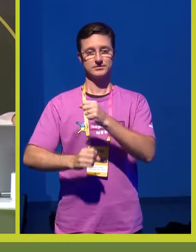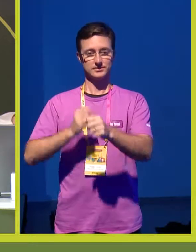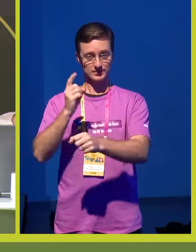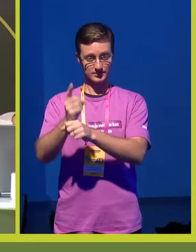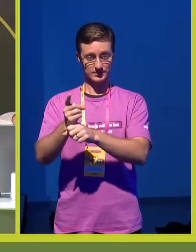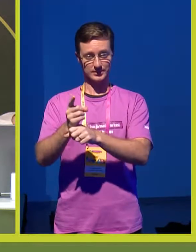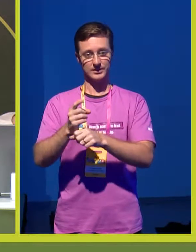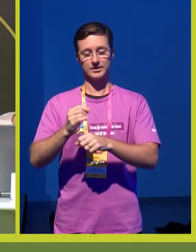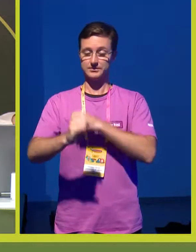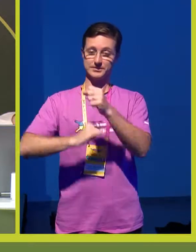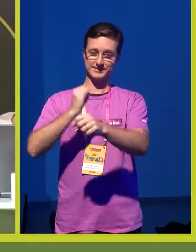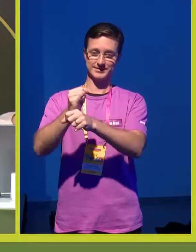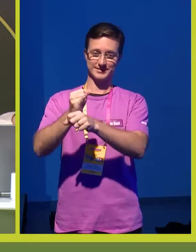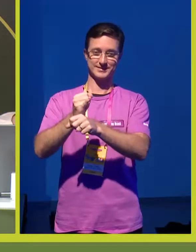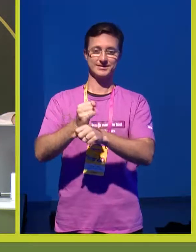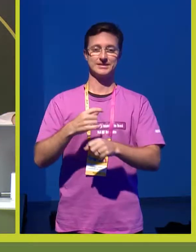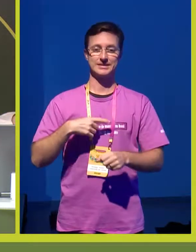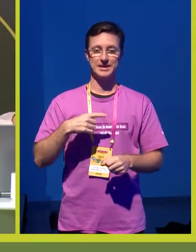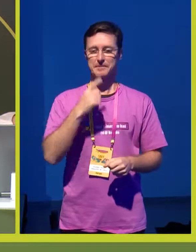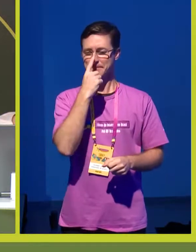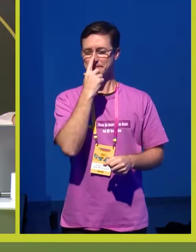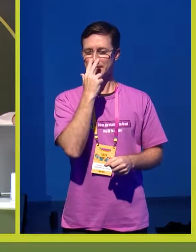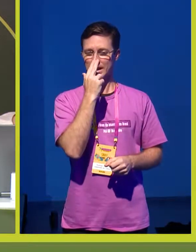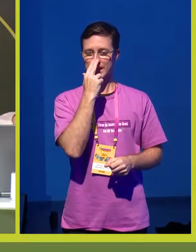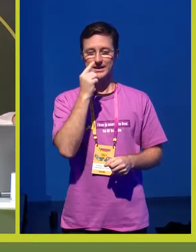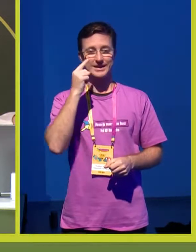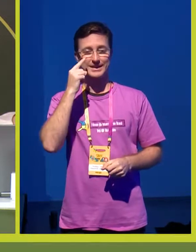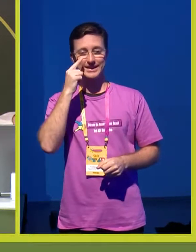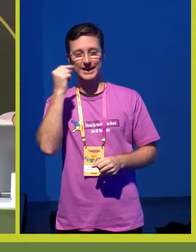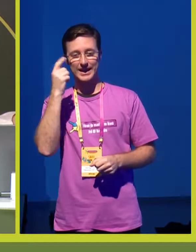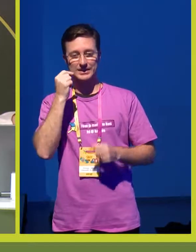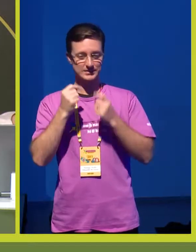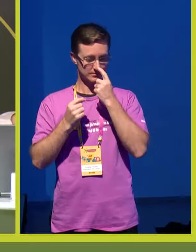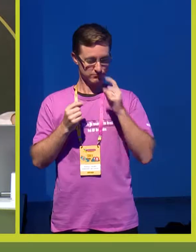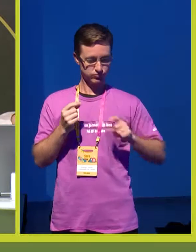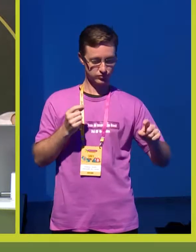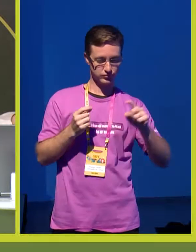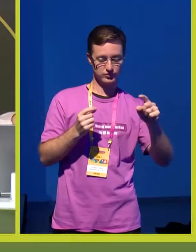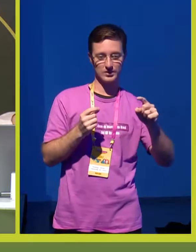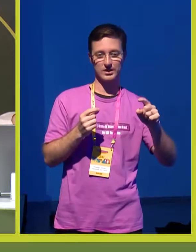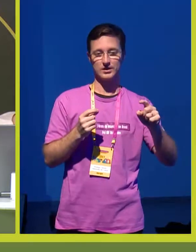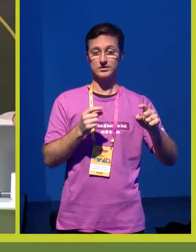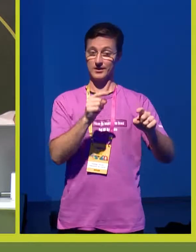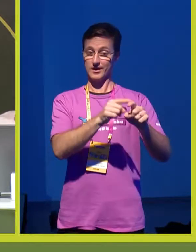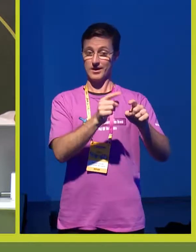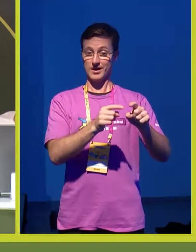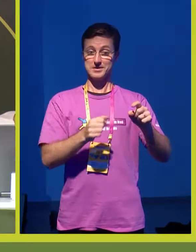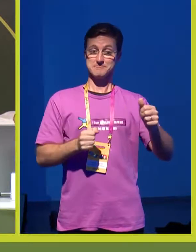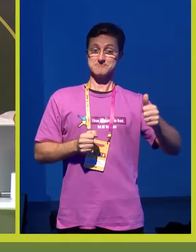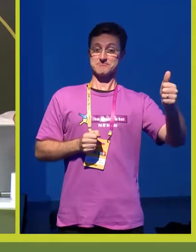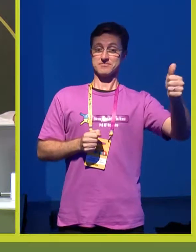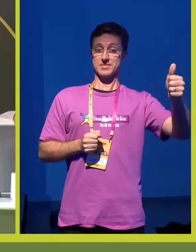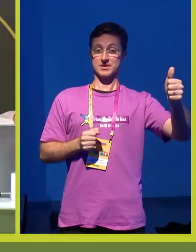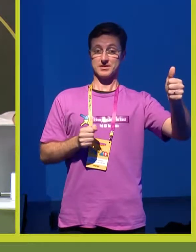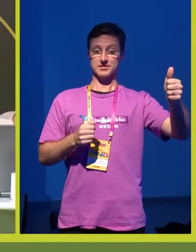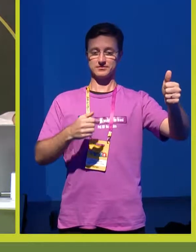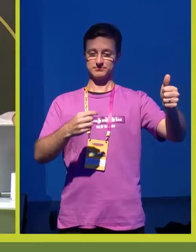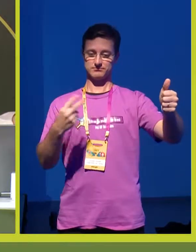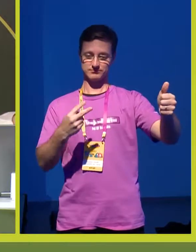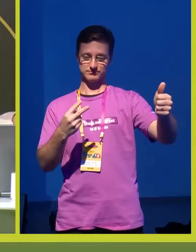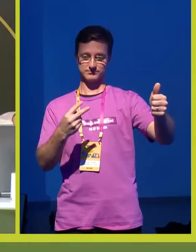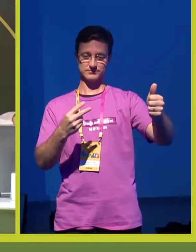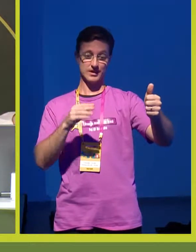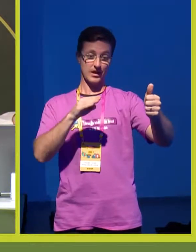gato e rato no Brasil, em que os criminosos costumam estar sempre a um pé da nossa frente.